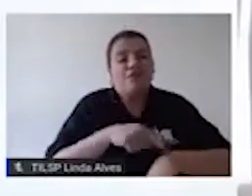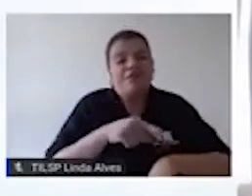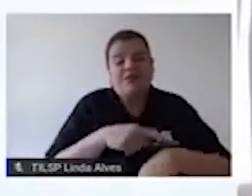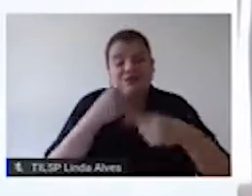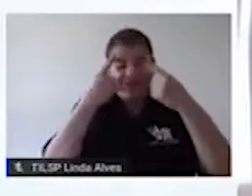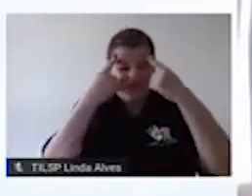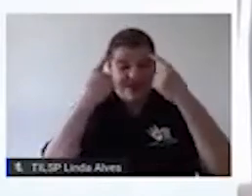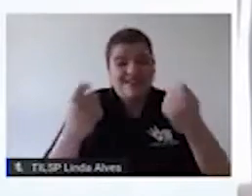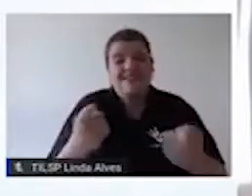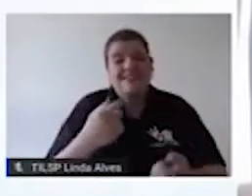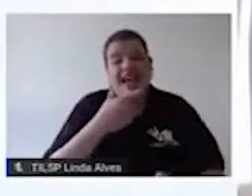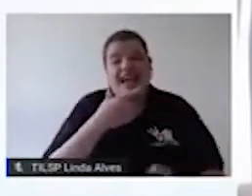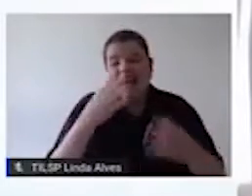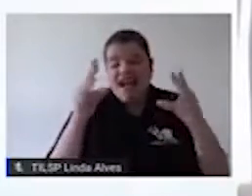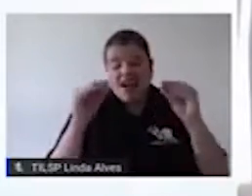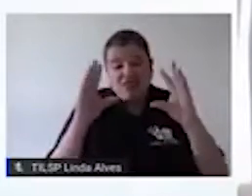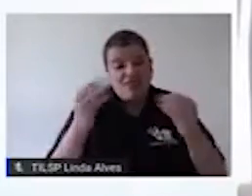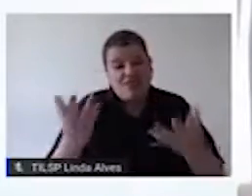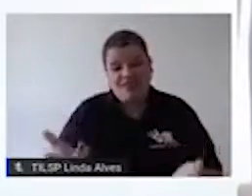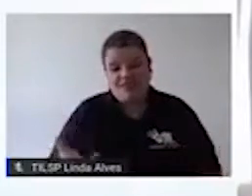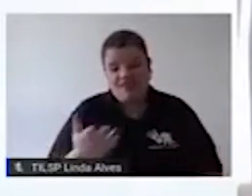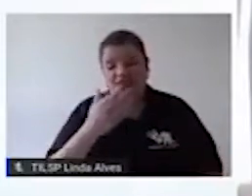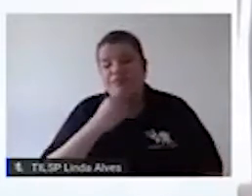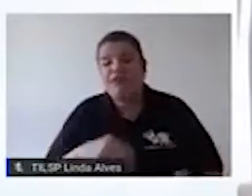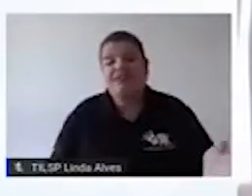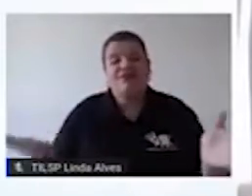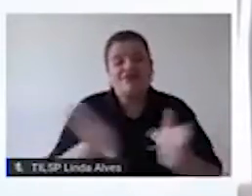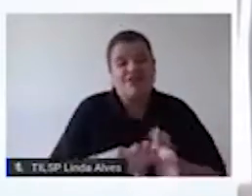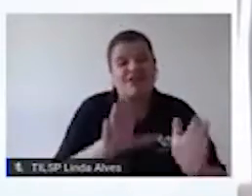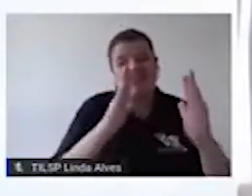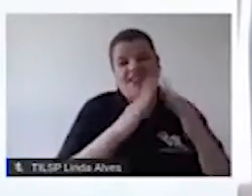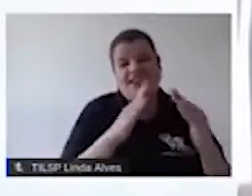noite, quando o marido chega em casa, de madrugada, final de semana.